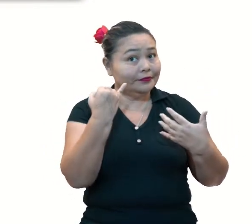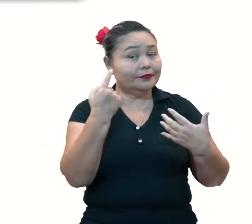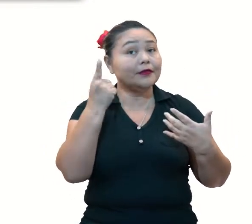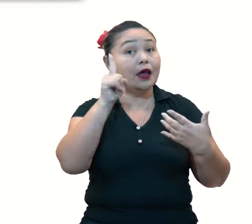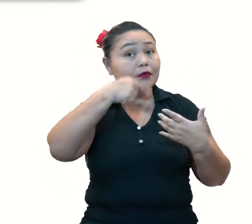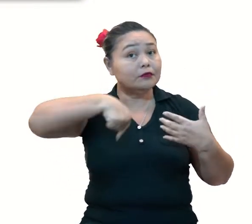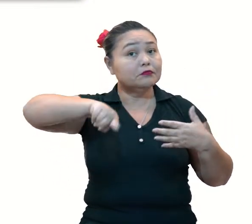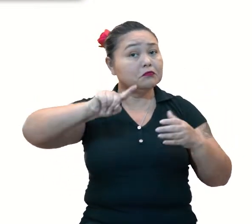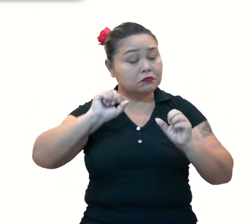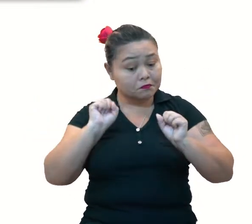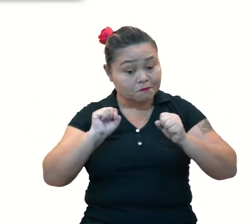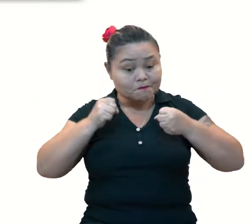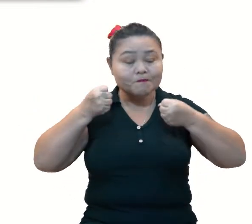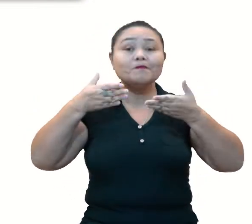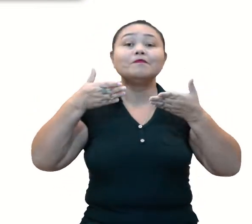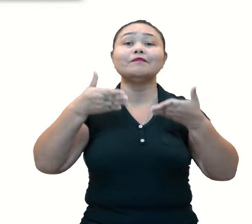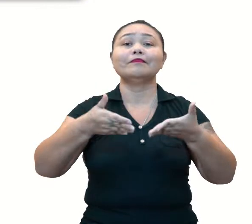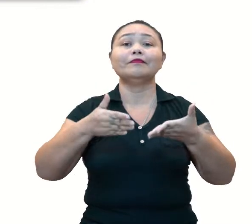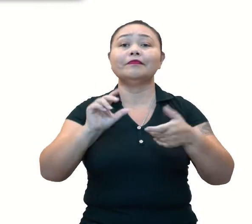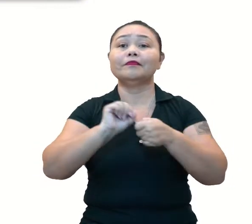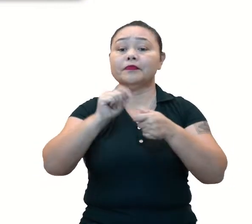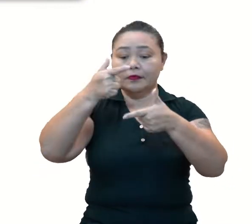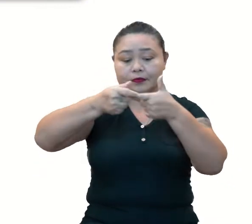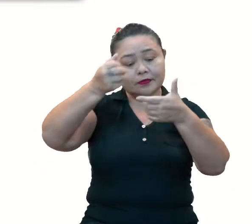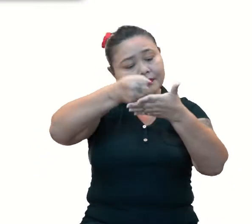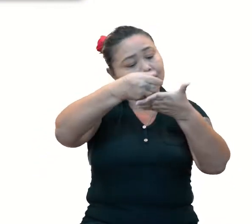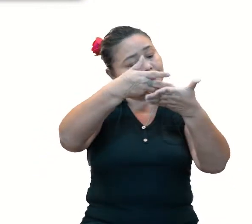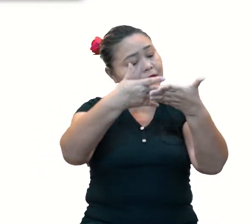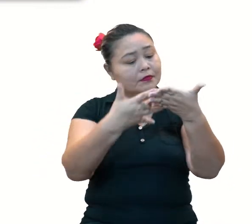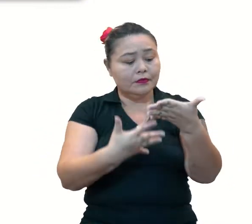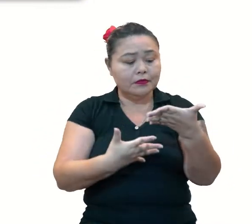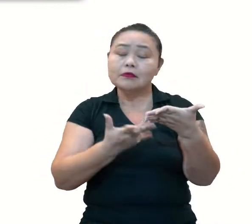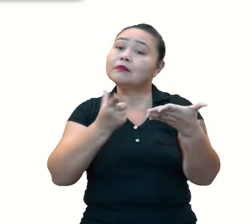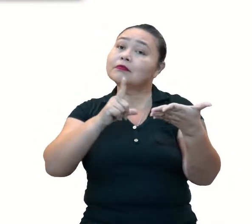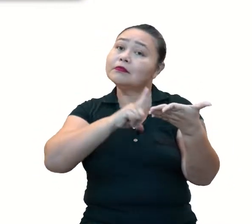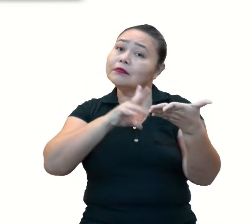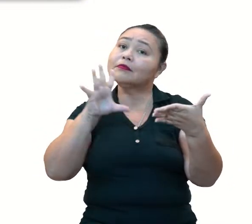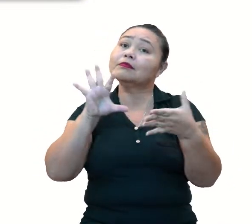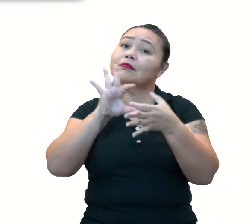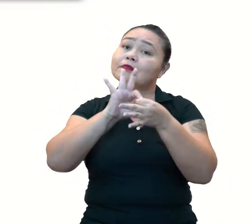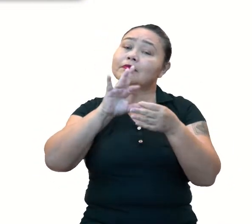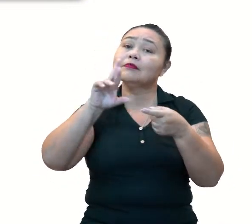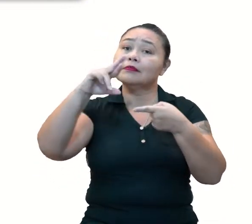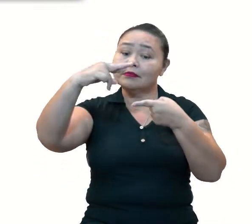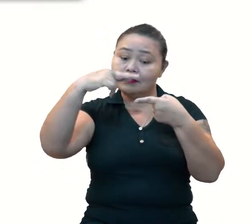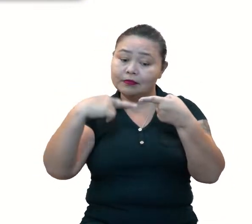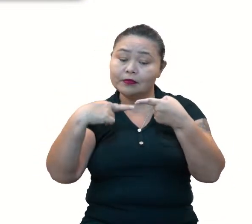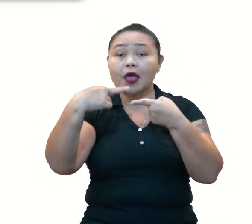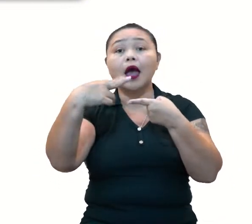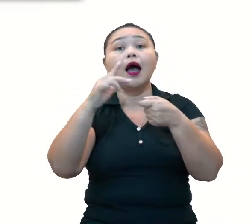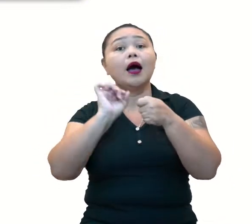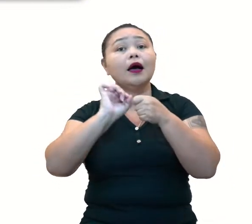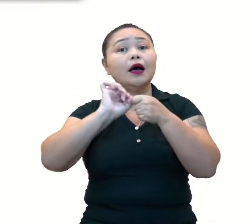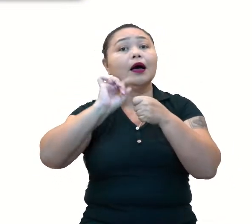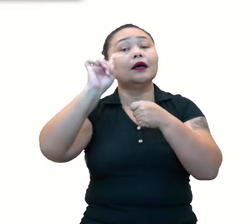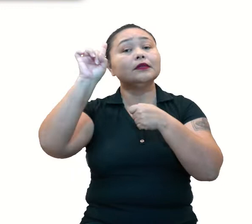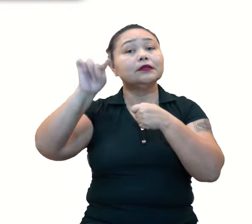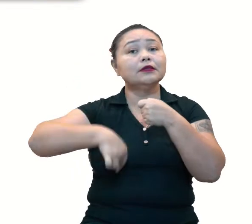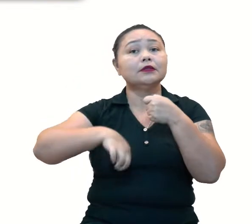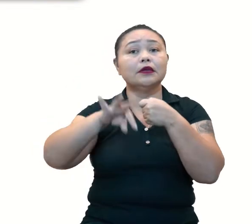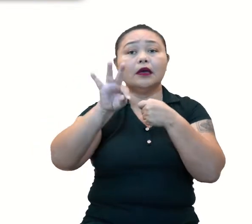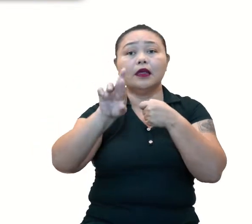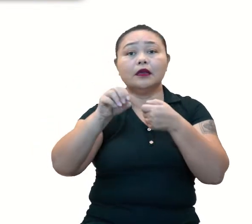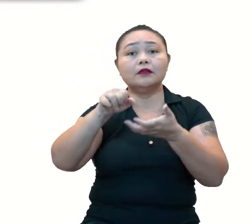Então, hoje teremos alguns problemas matemáticos que envolvem razões trigonométricas. Beleza, partiu resolver problema,